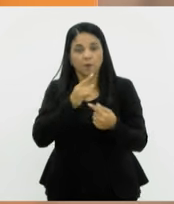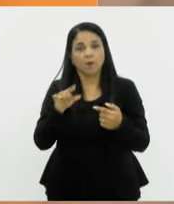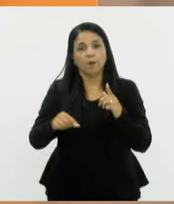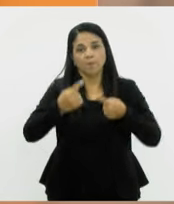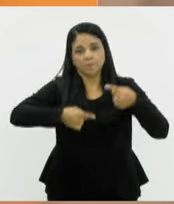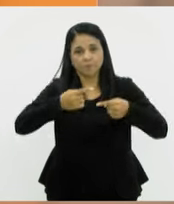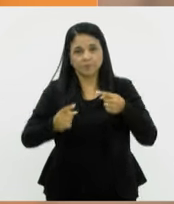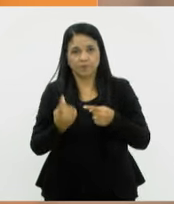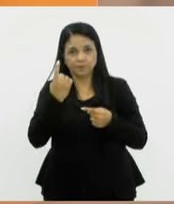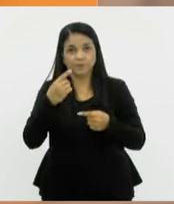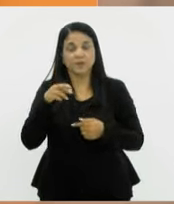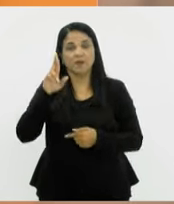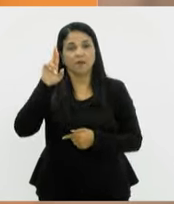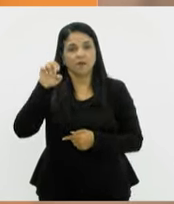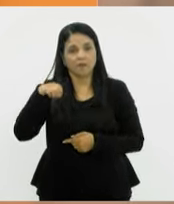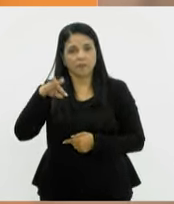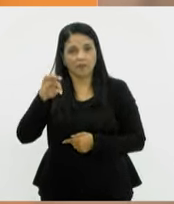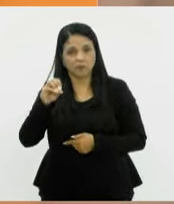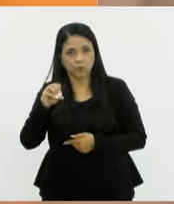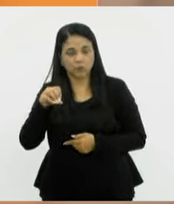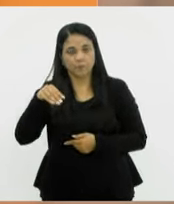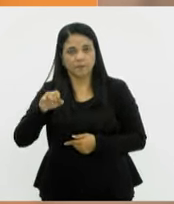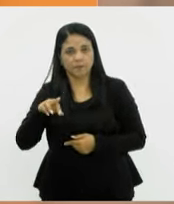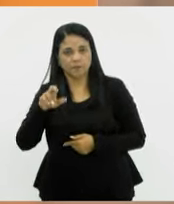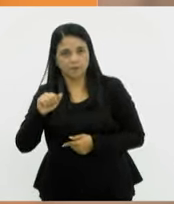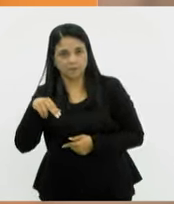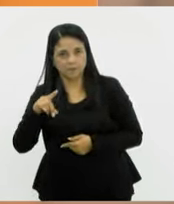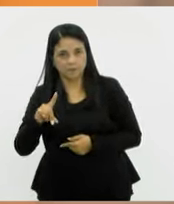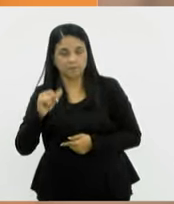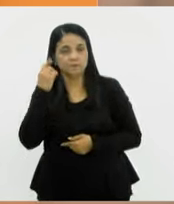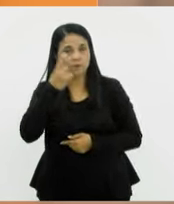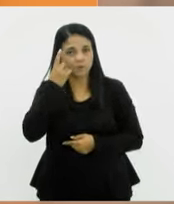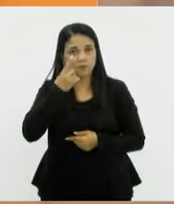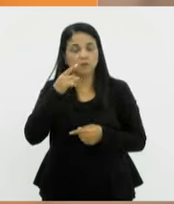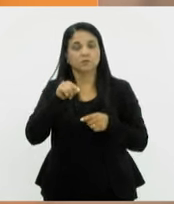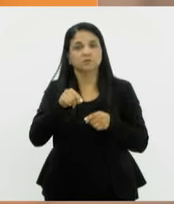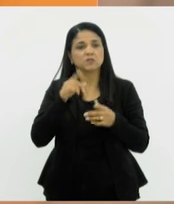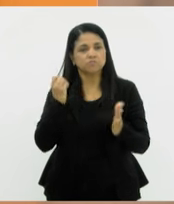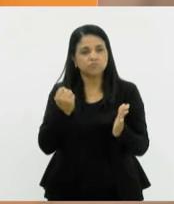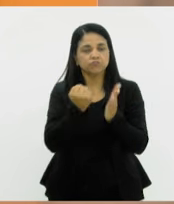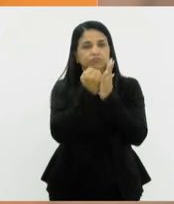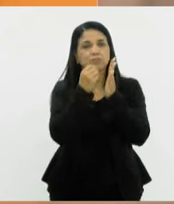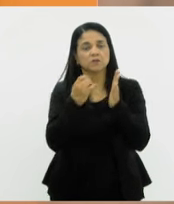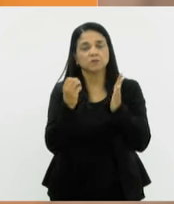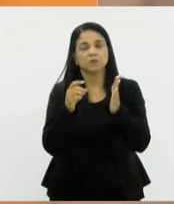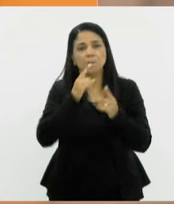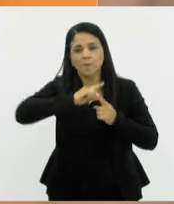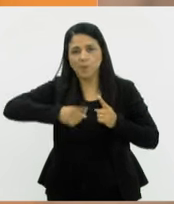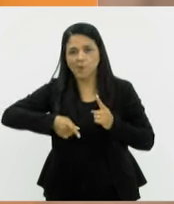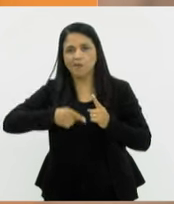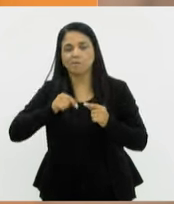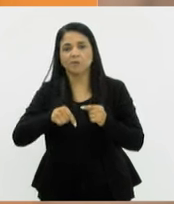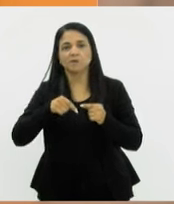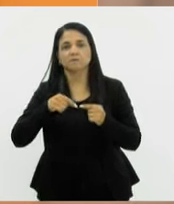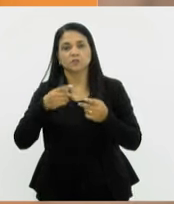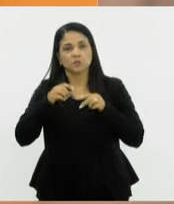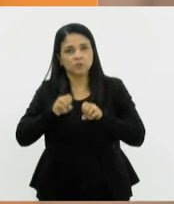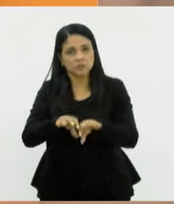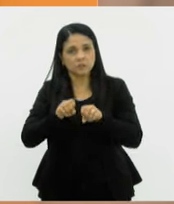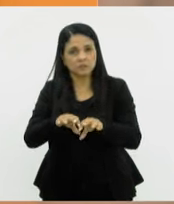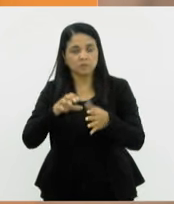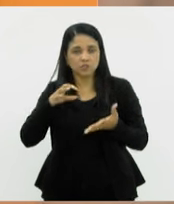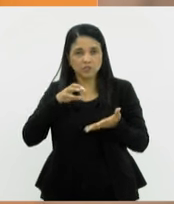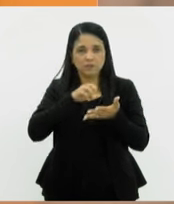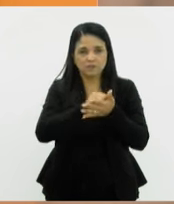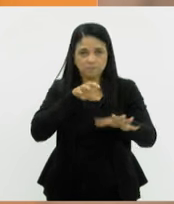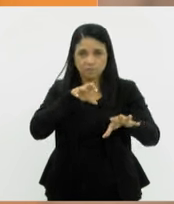projeto do deputado Renato Miranda, que proíbe a identificação da modalidade de ensino na emissão e no registro de